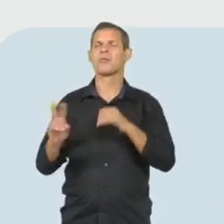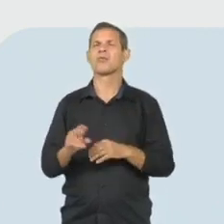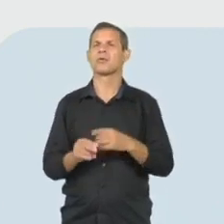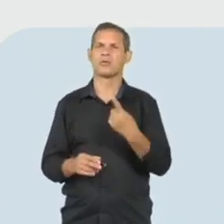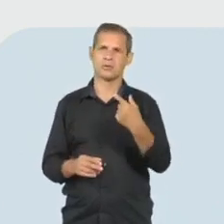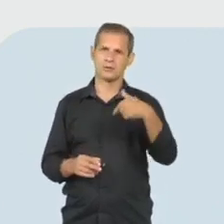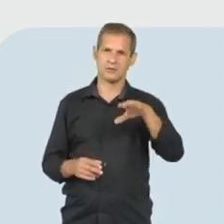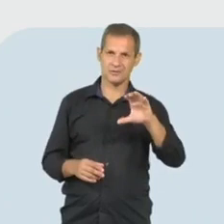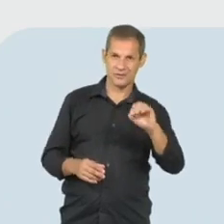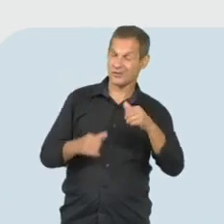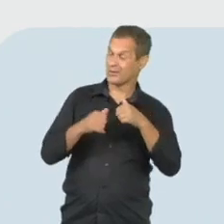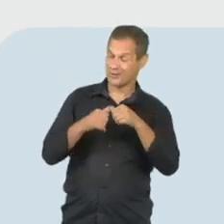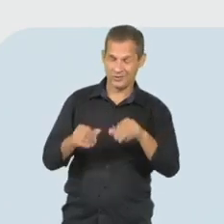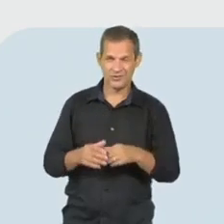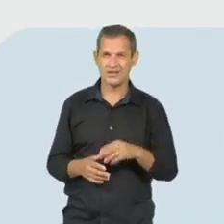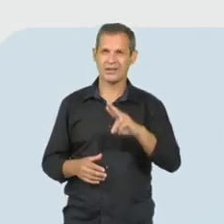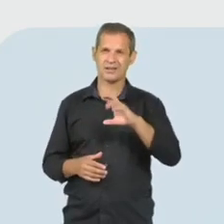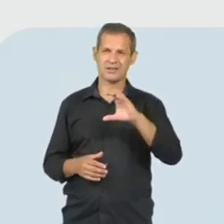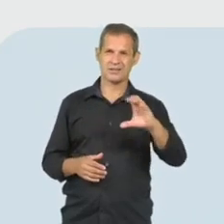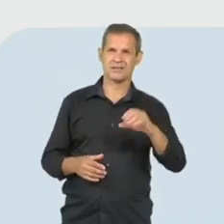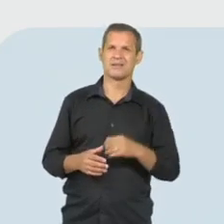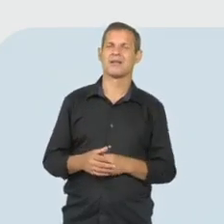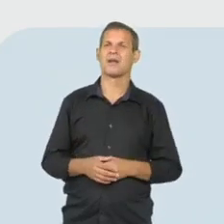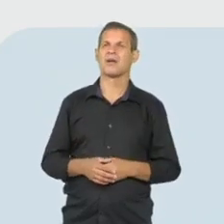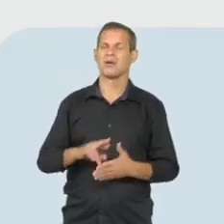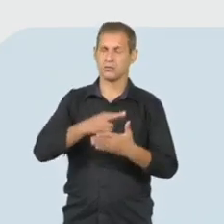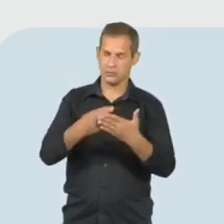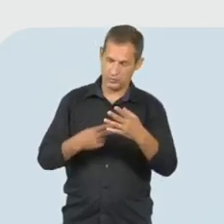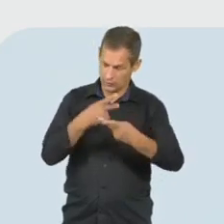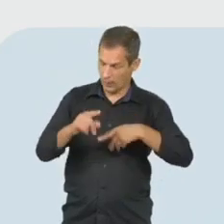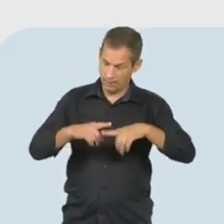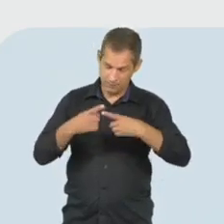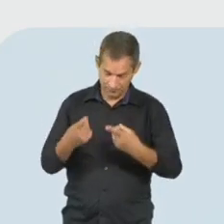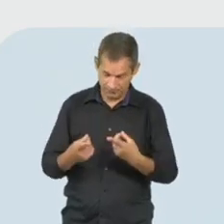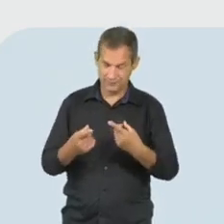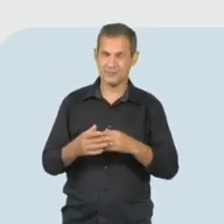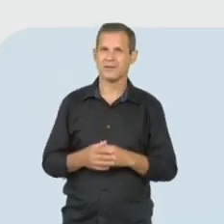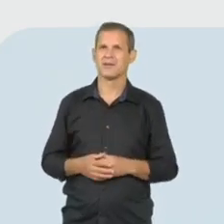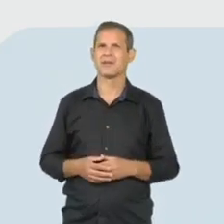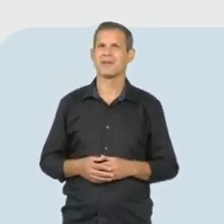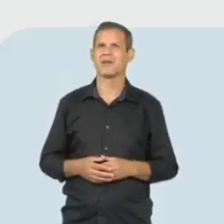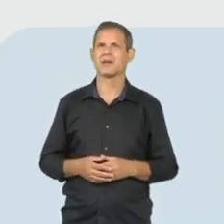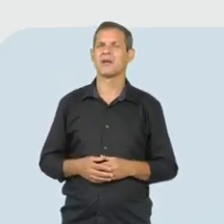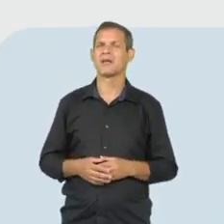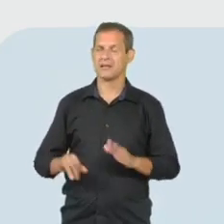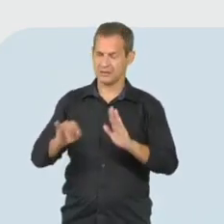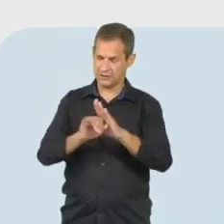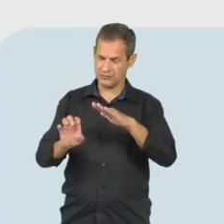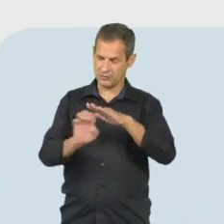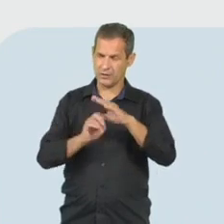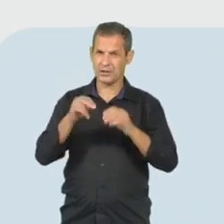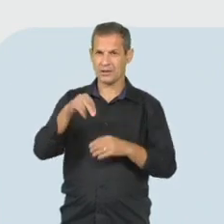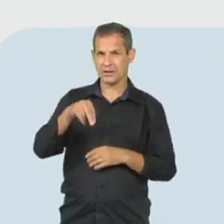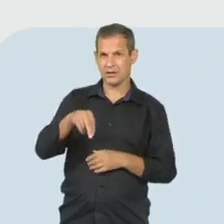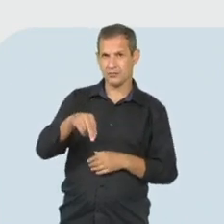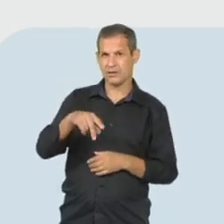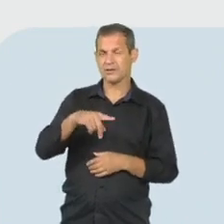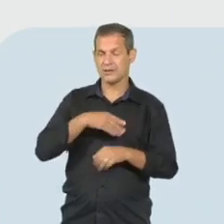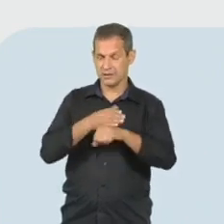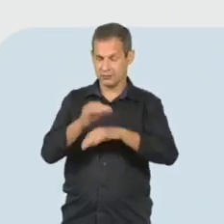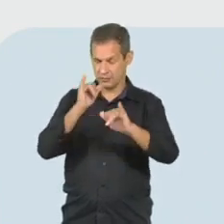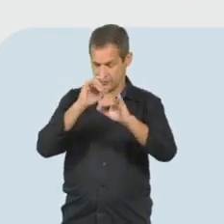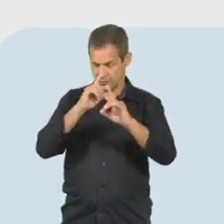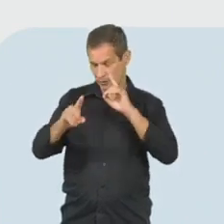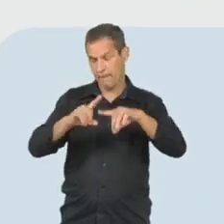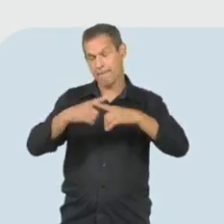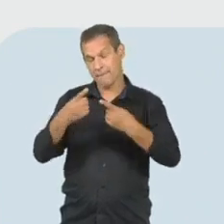Ou seja, não está na região crítica. No meu relatório eu vou dizer o seguinte, ó. Considerando que a empresa N teve acesso aos